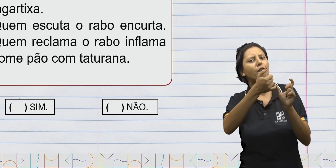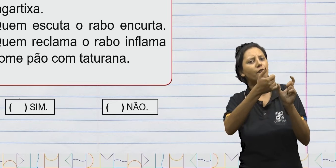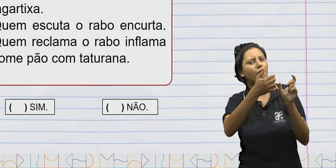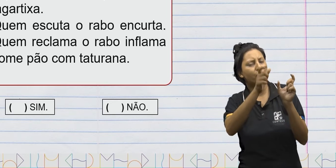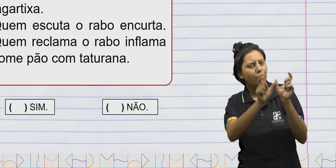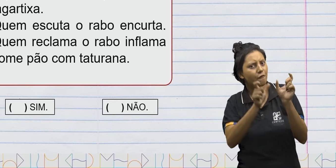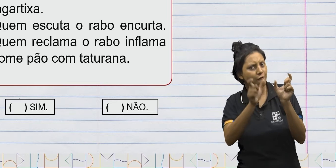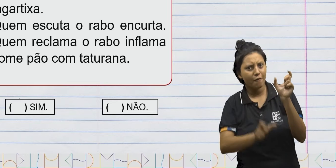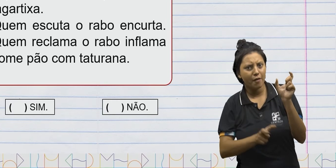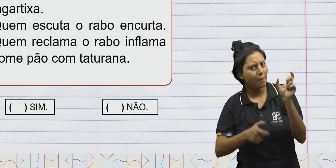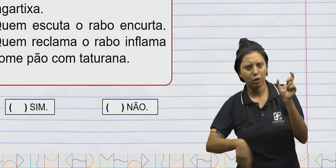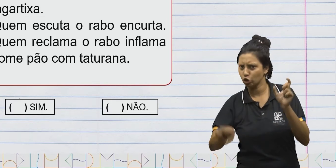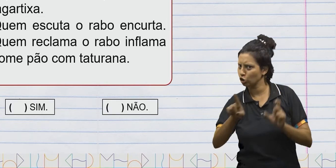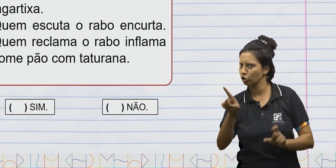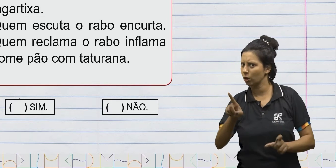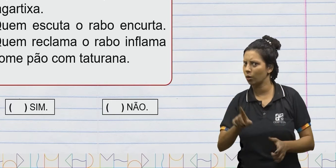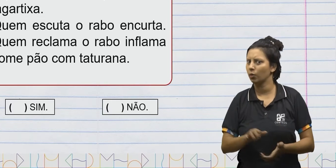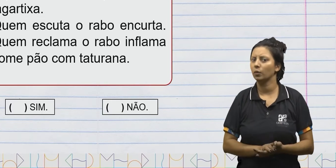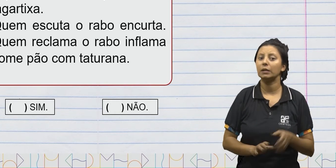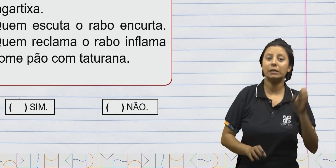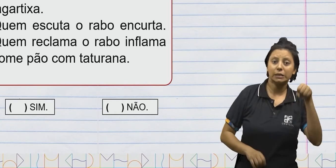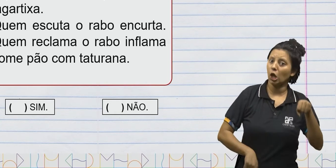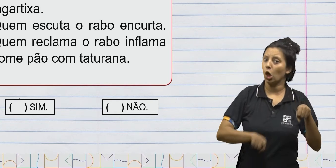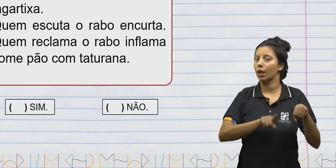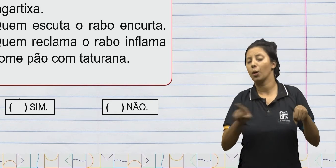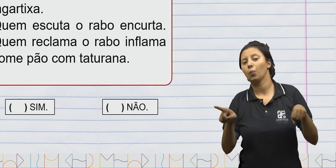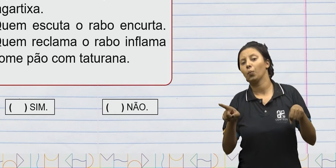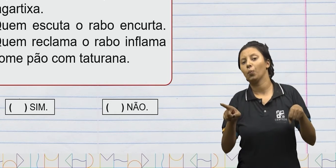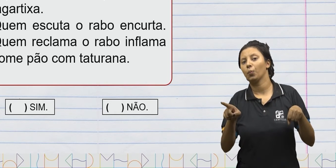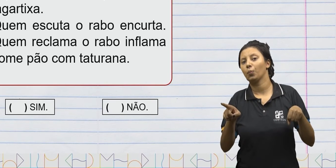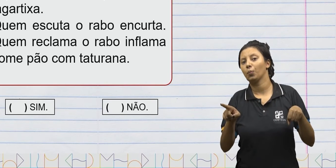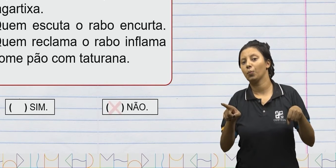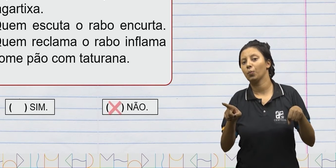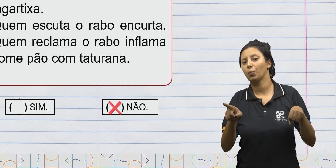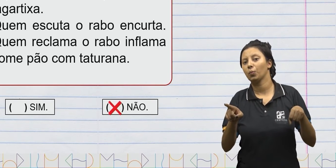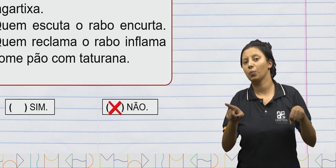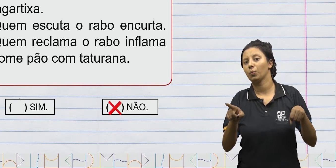Esse texto é um verbete? Sim ou não?